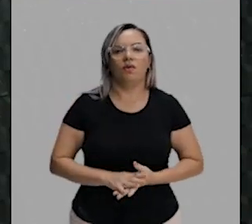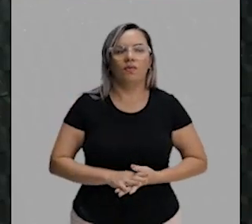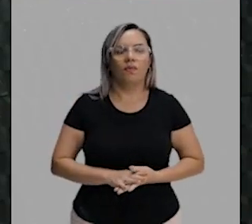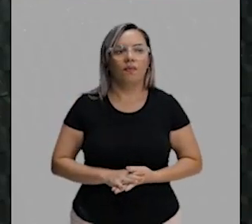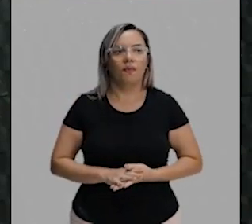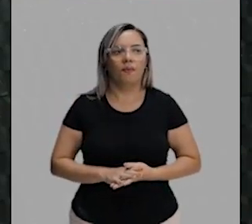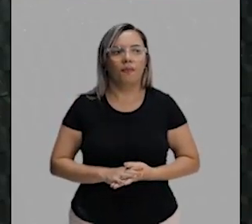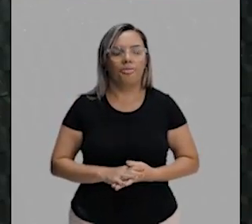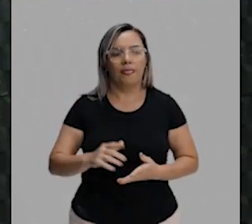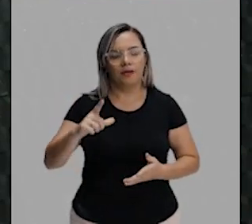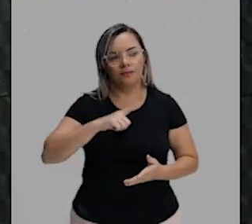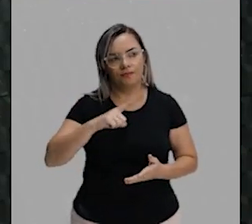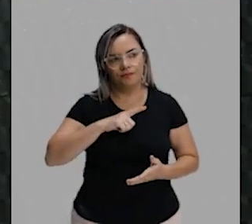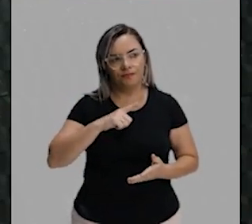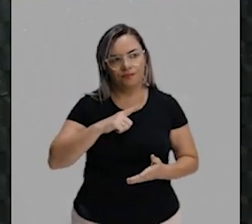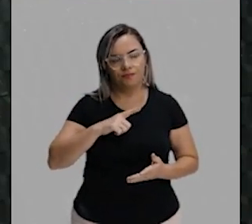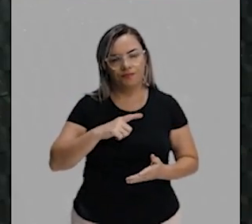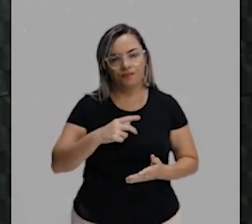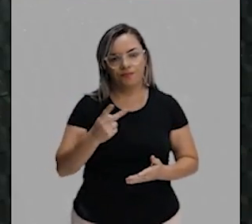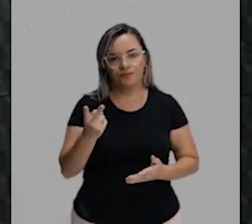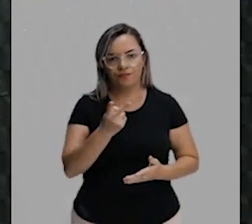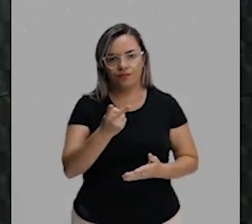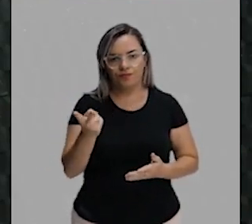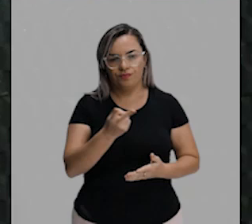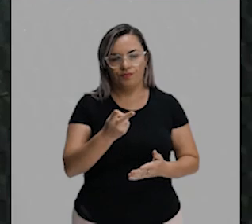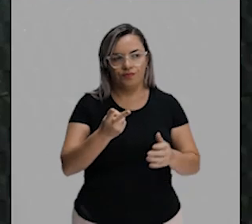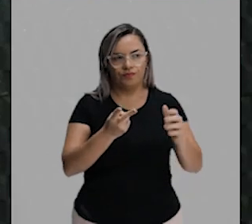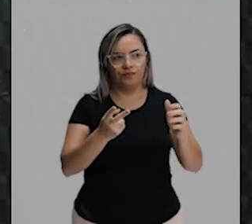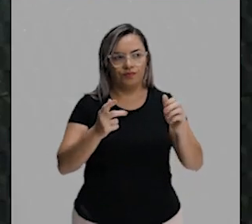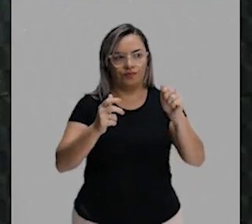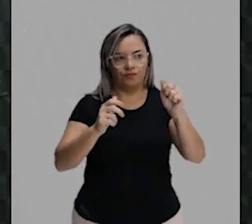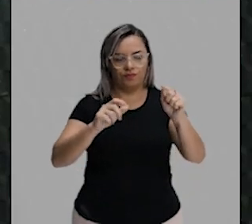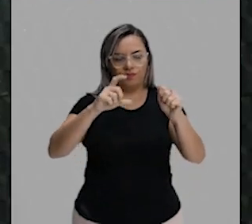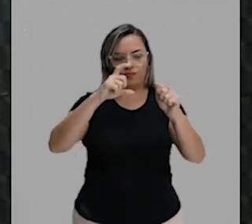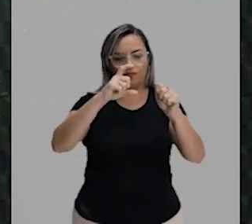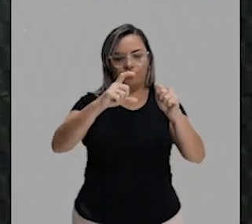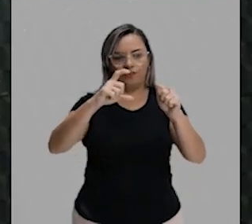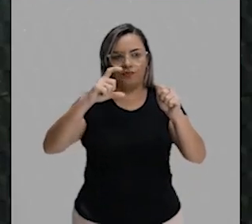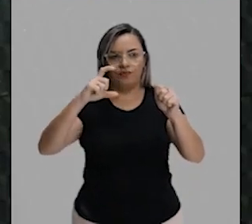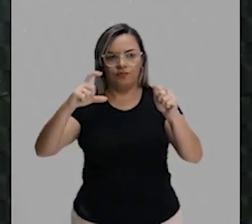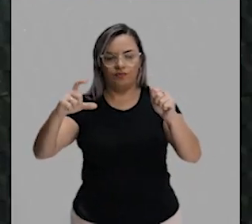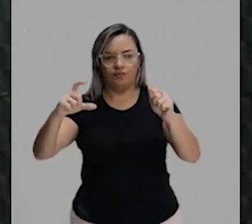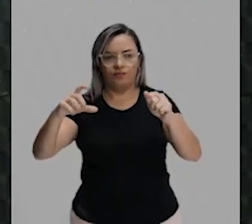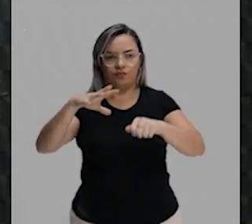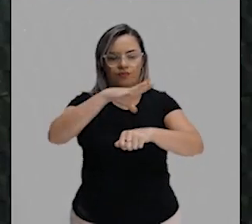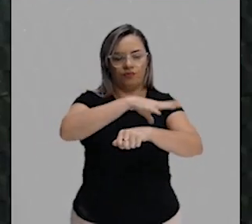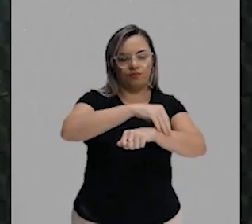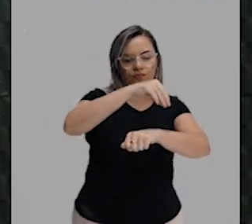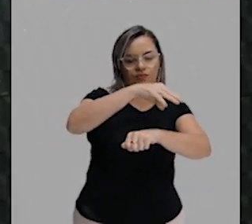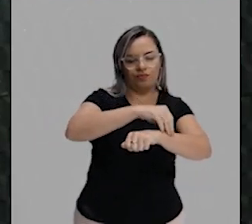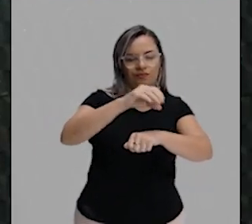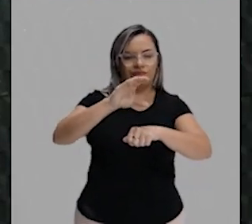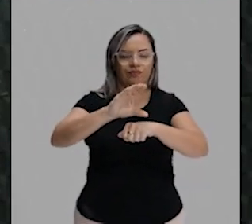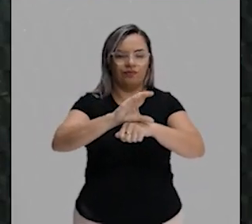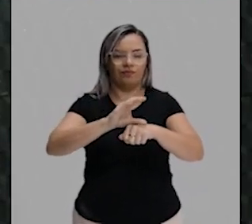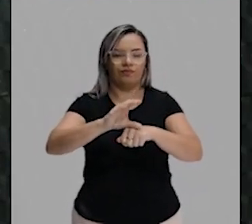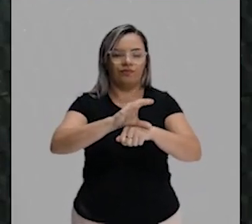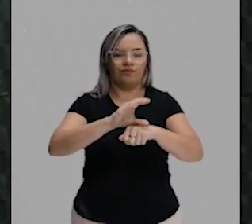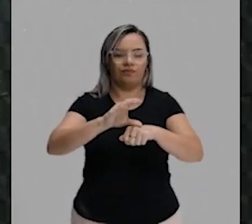Então, eu tenho aqui esses 2 indivíduos, eles são de pelagem cinza.